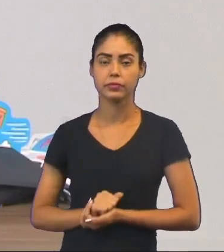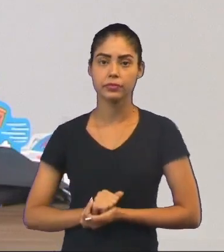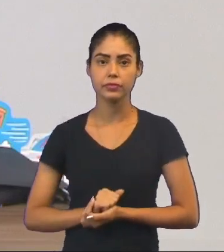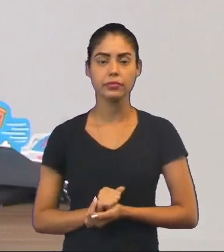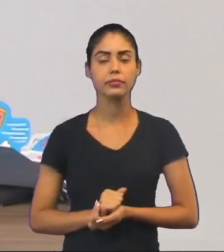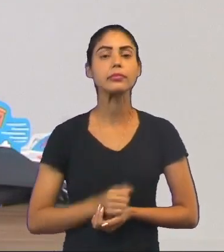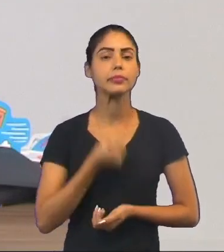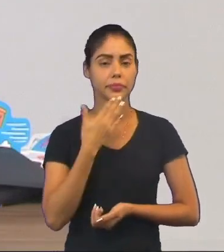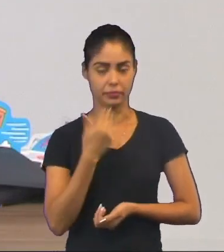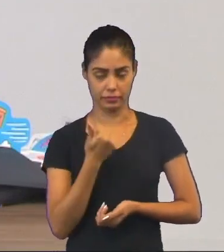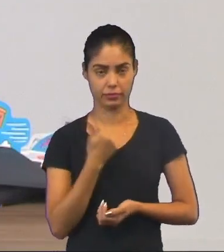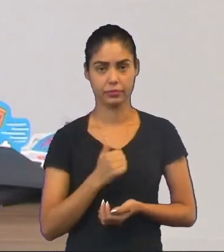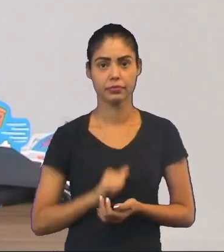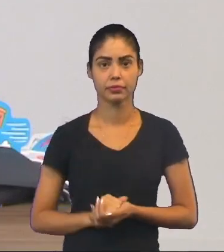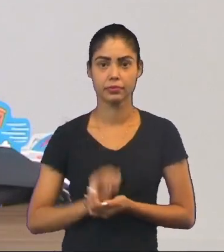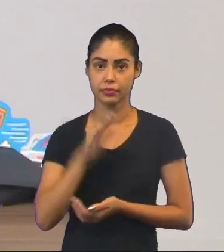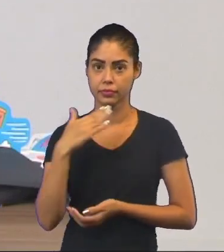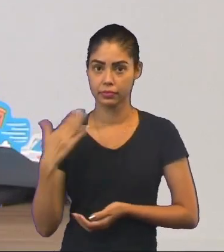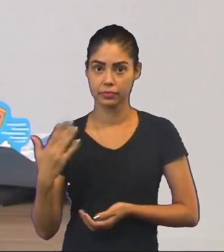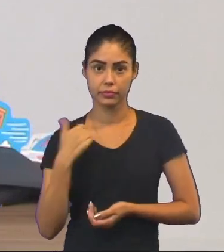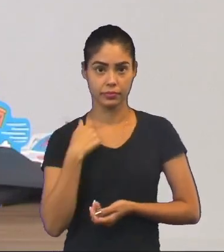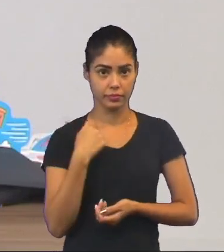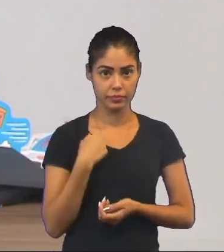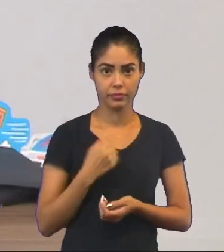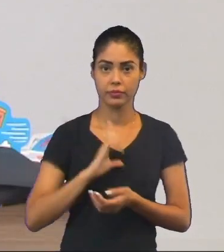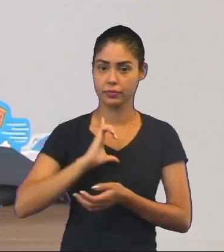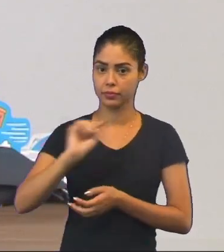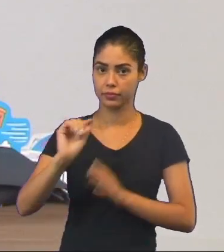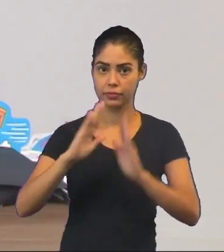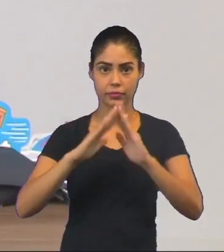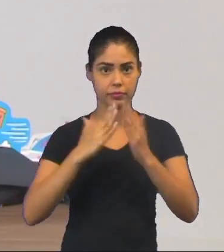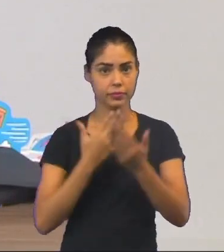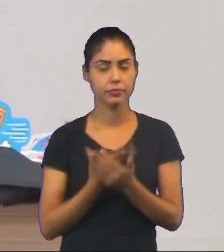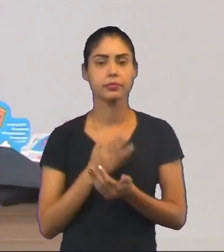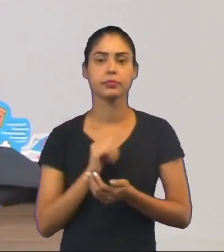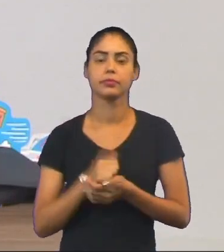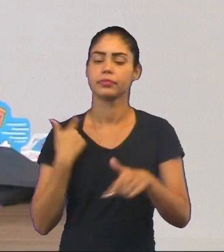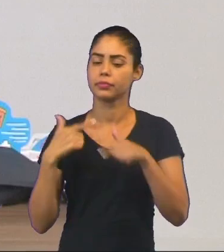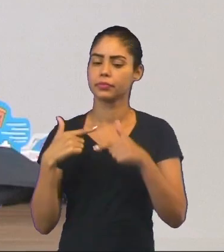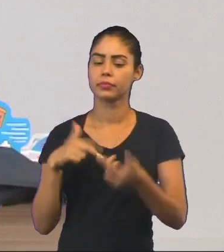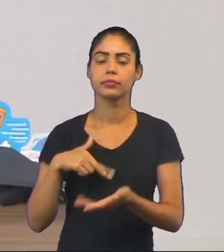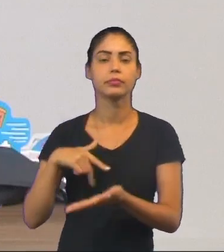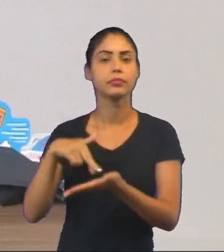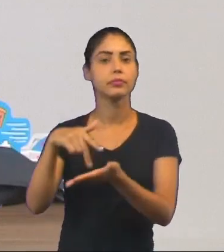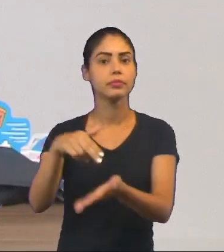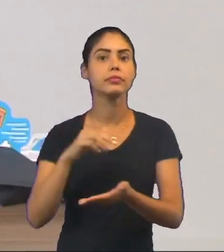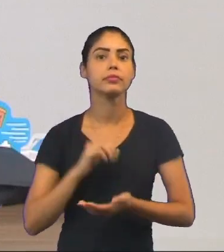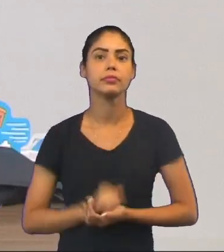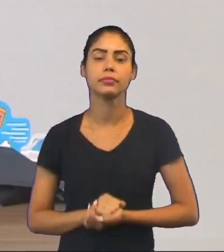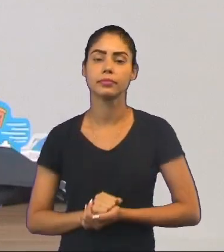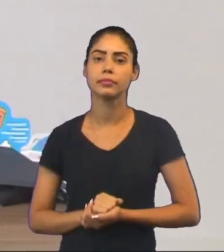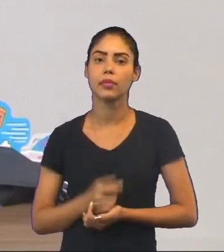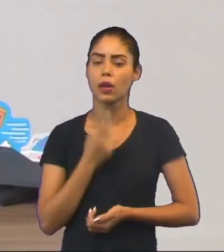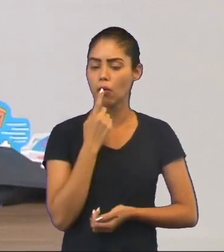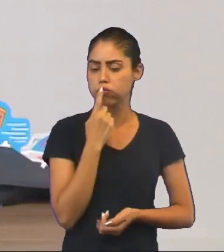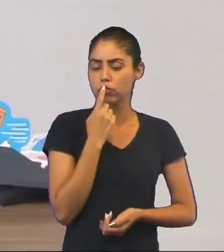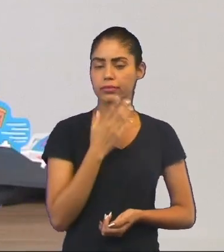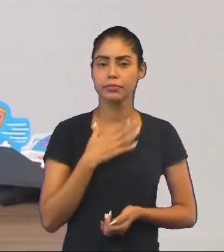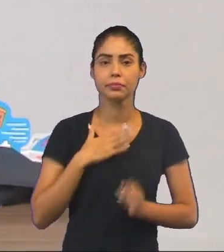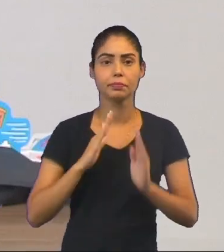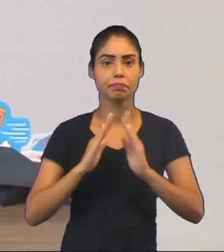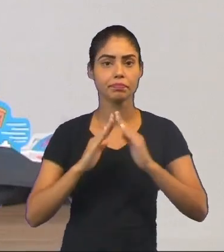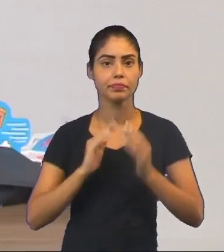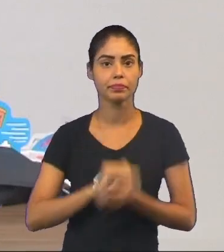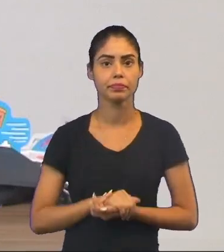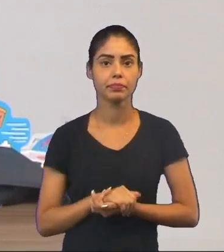bem. Eu, quando vou à escola, quando vou trabalhar, eu vou a pé. Afinal, a escola fica bem pertinho da